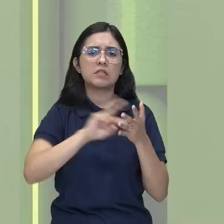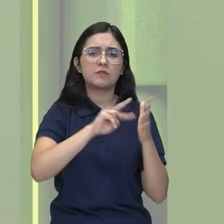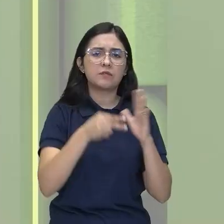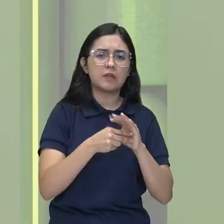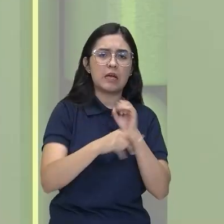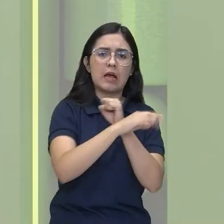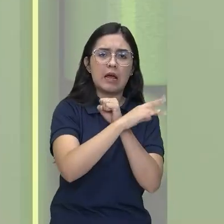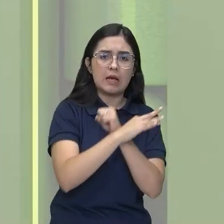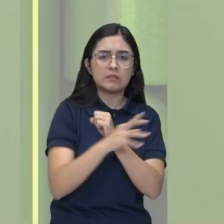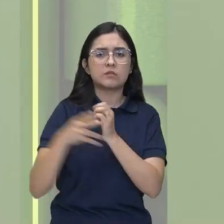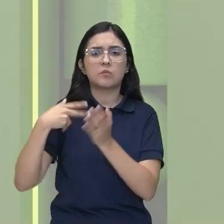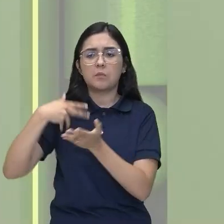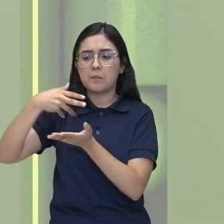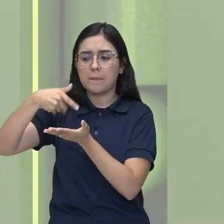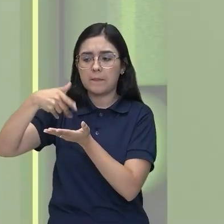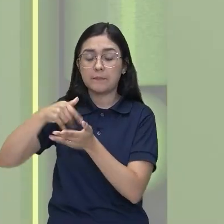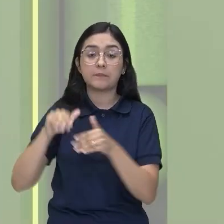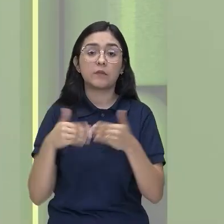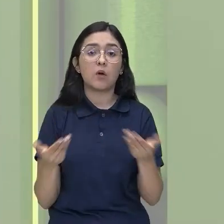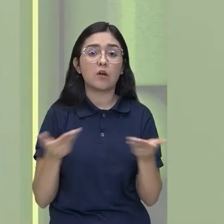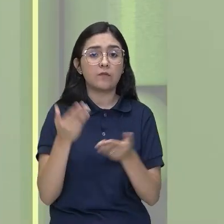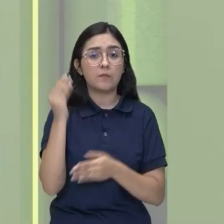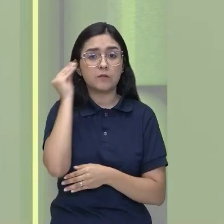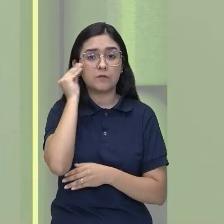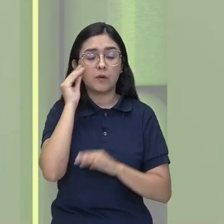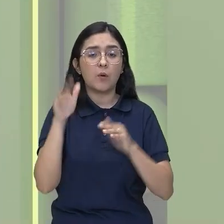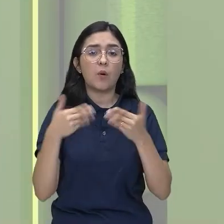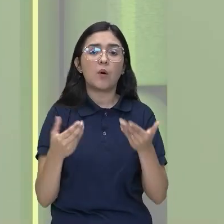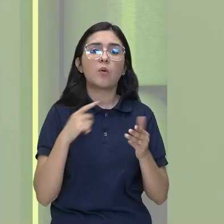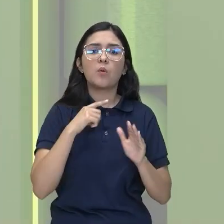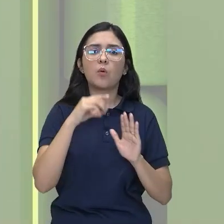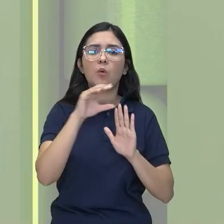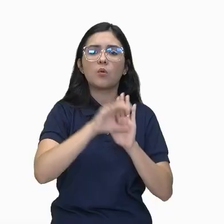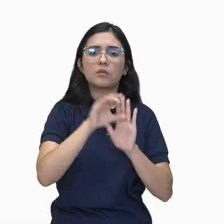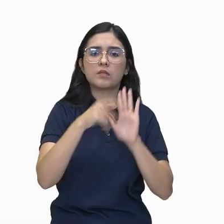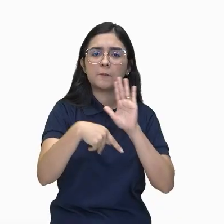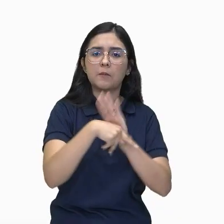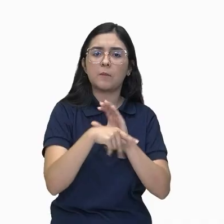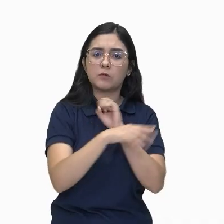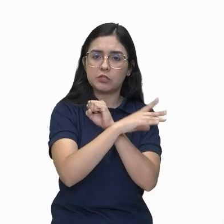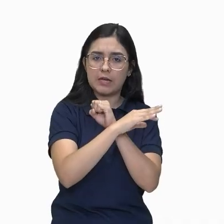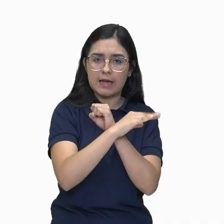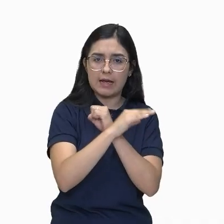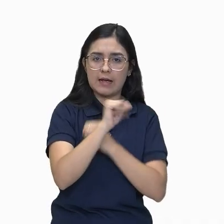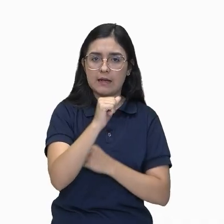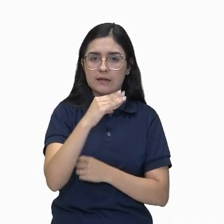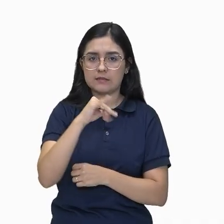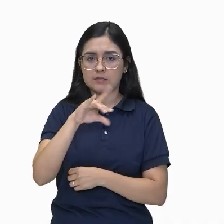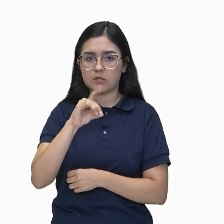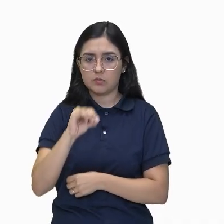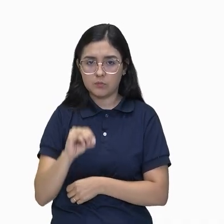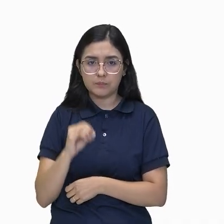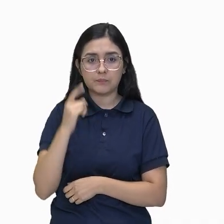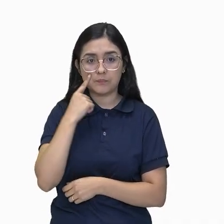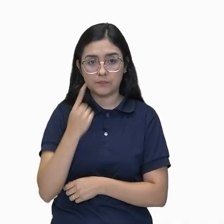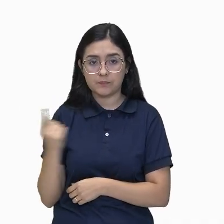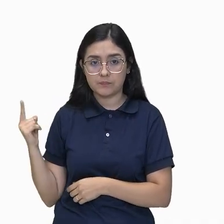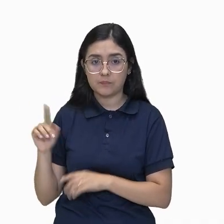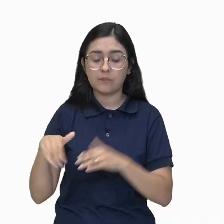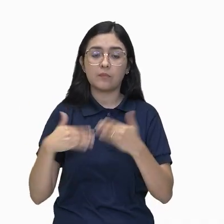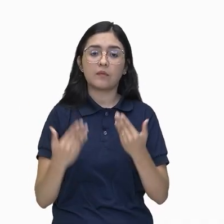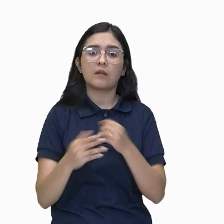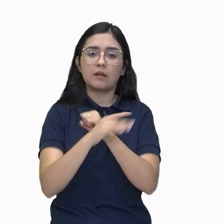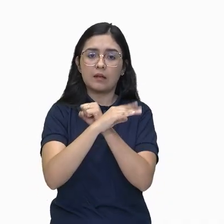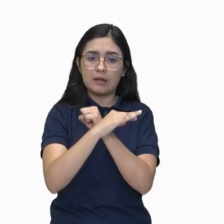Então, vamos conhecer o conceito de arrênio para ácidos? Para arrênios, ácidos